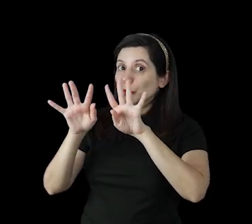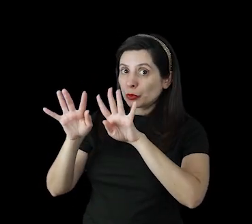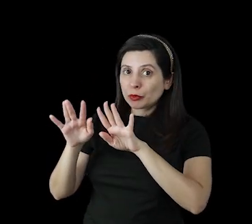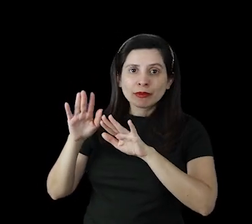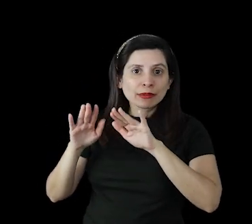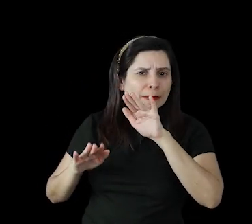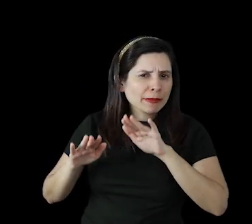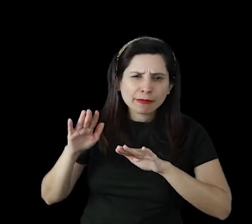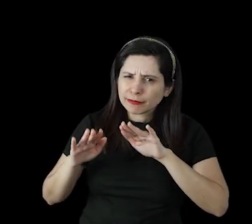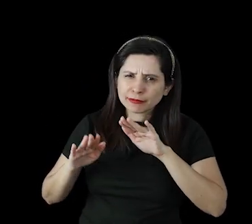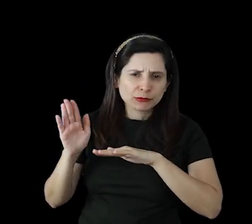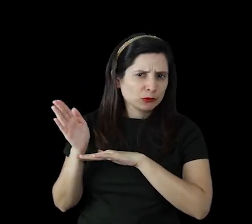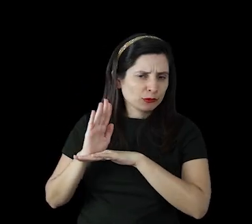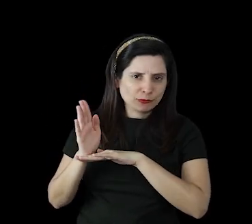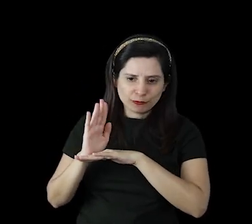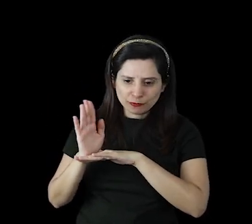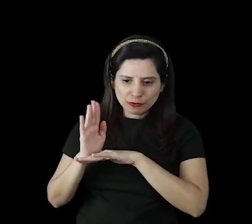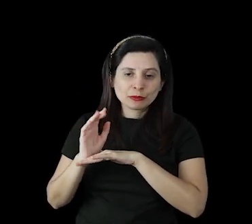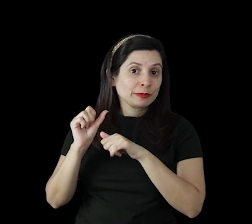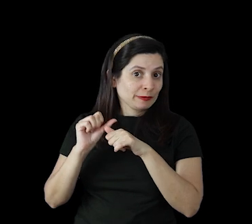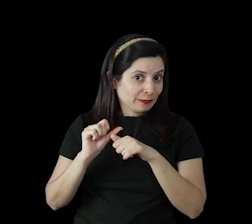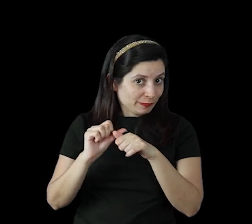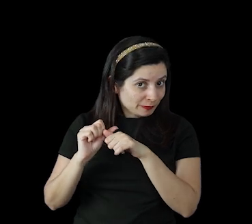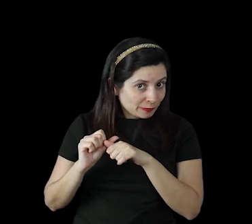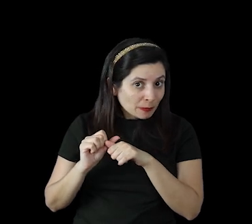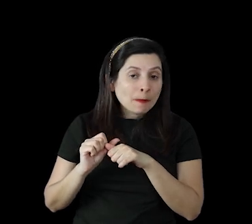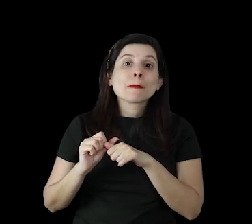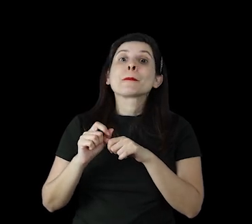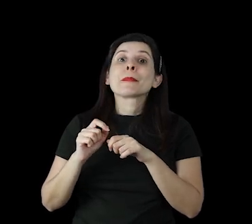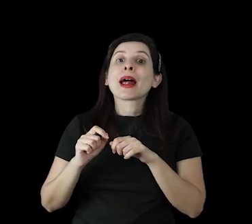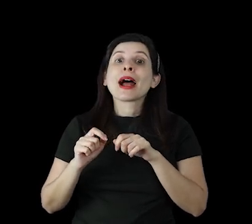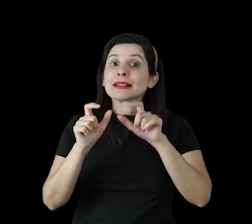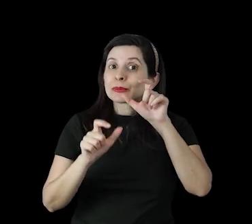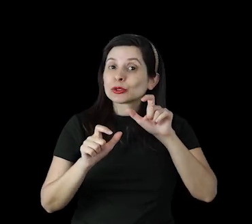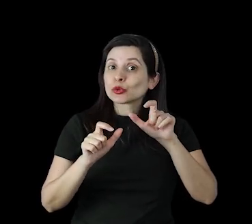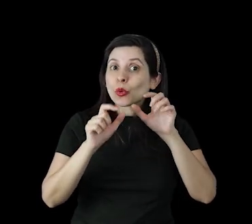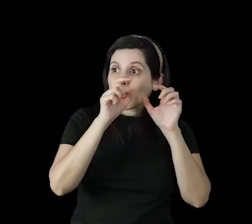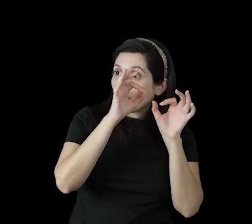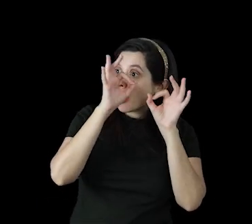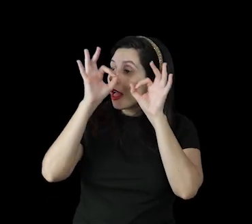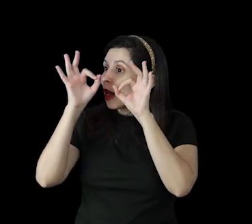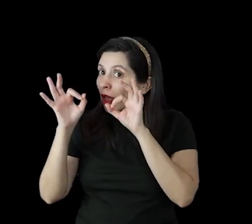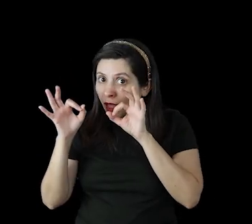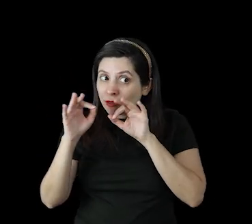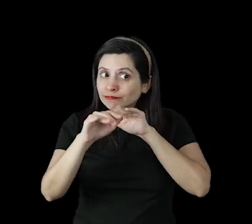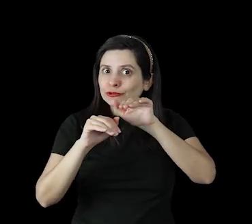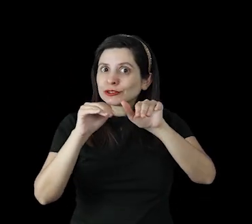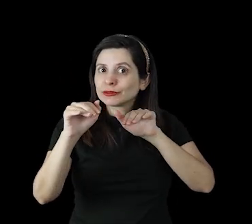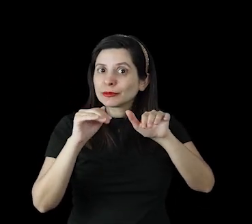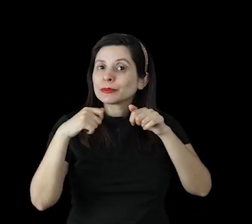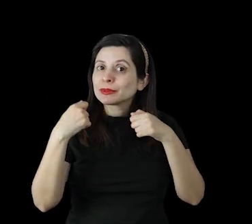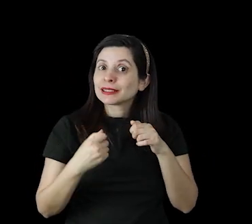do tipo de filme que você esteja fazendo, para você convocar essa participação, para você ficar atento, você tem que